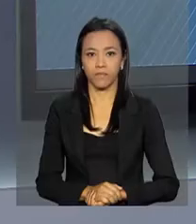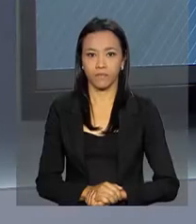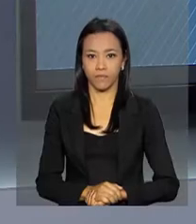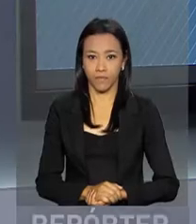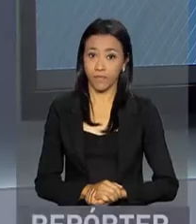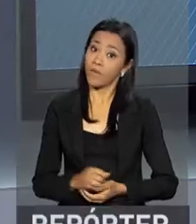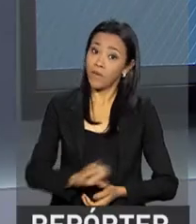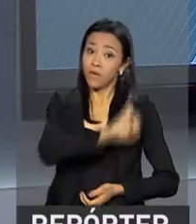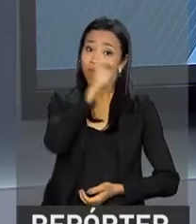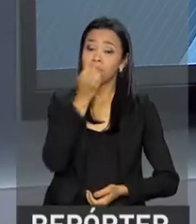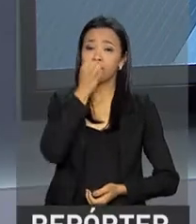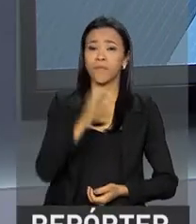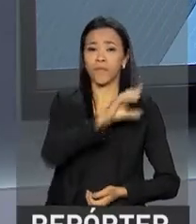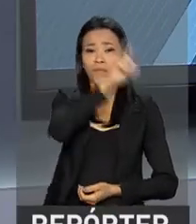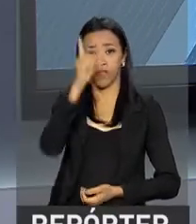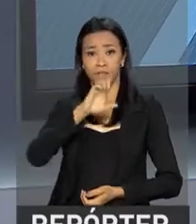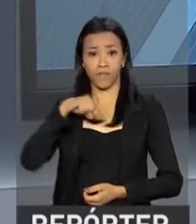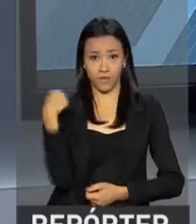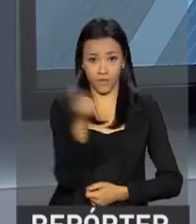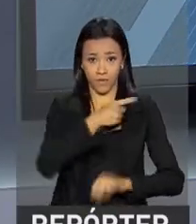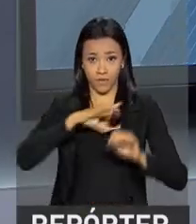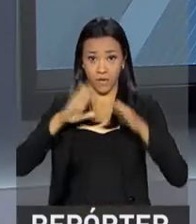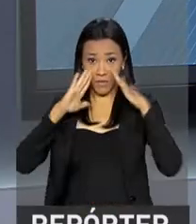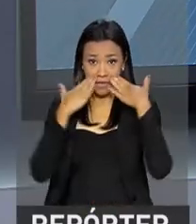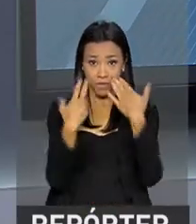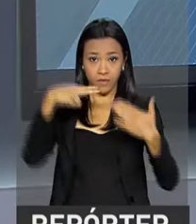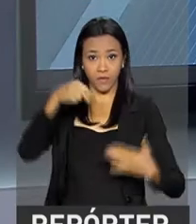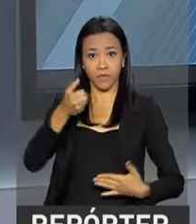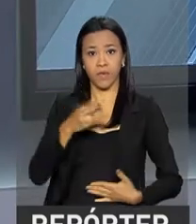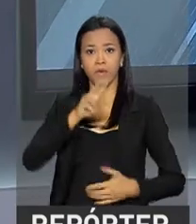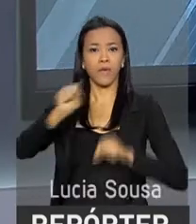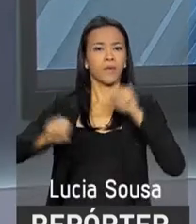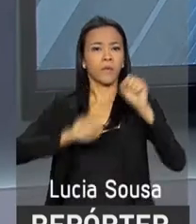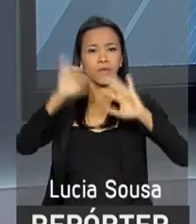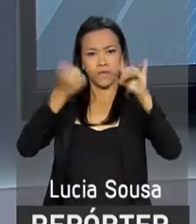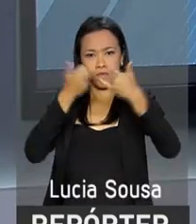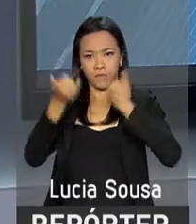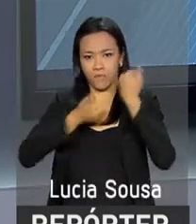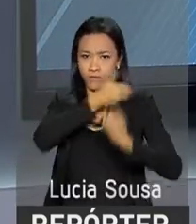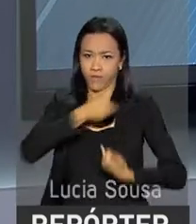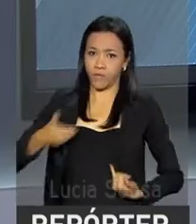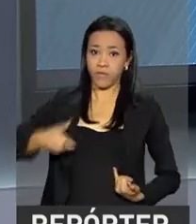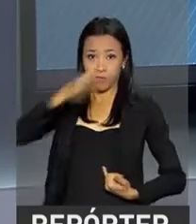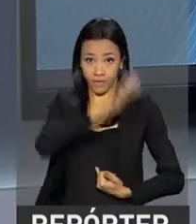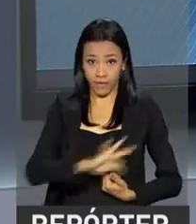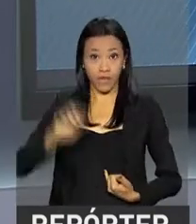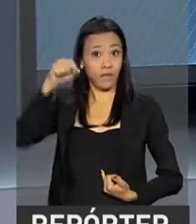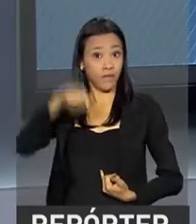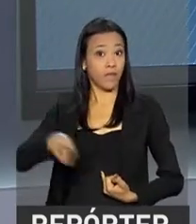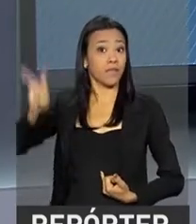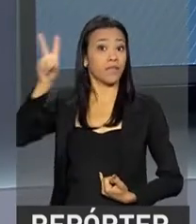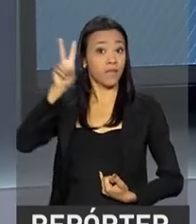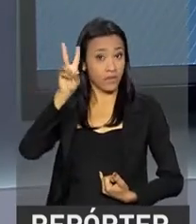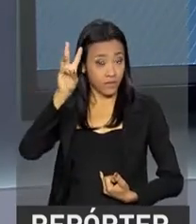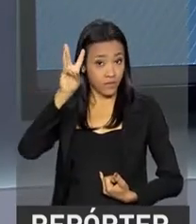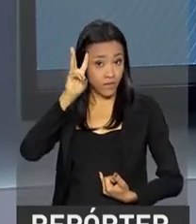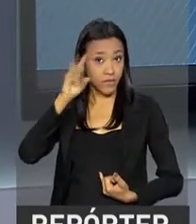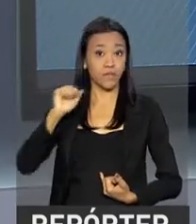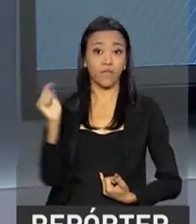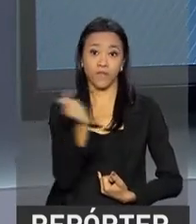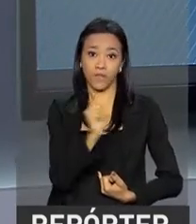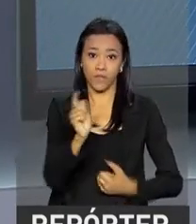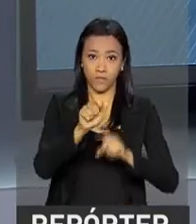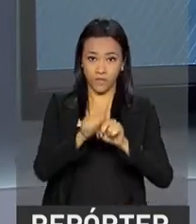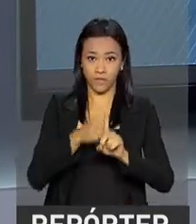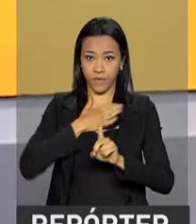olá bom dia pra você começa agora o repórter nbr com as notícias do governo federal desta terça-feira 22